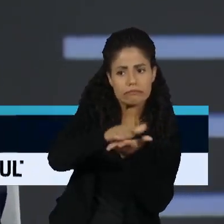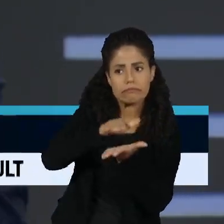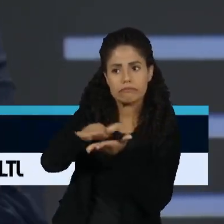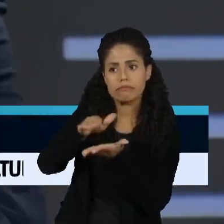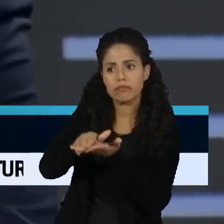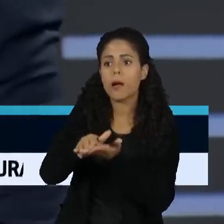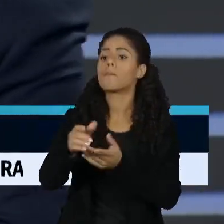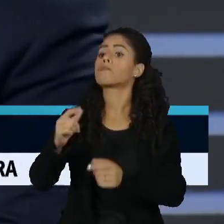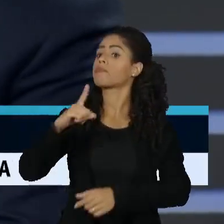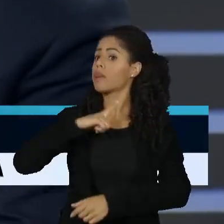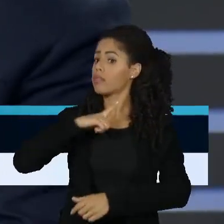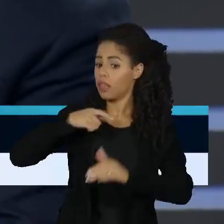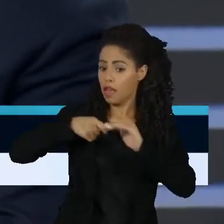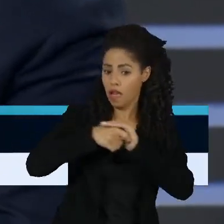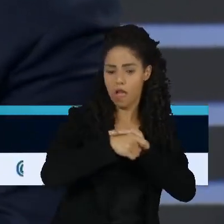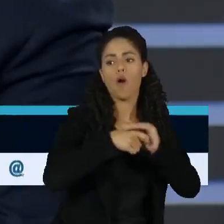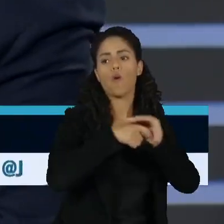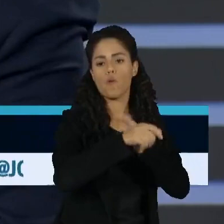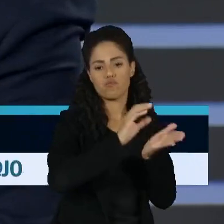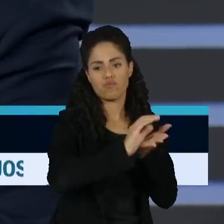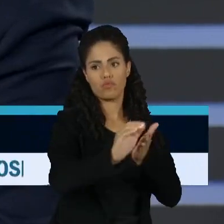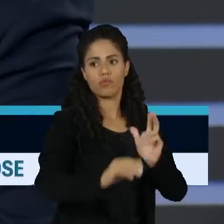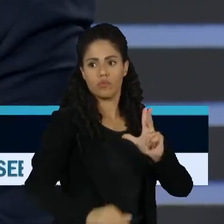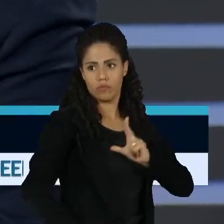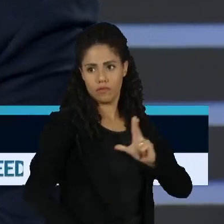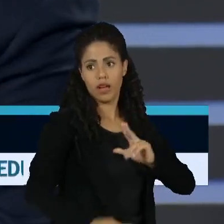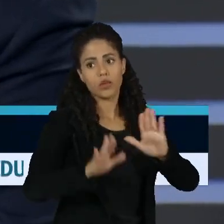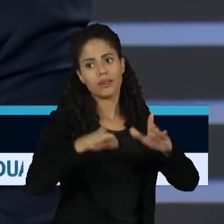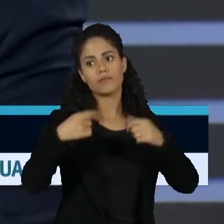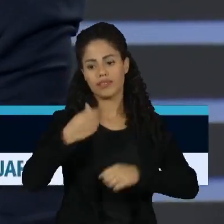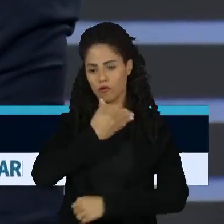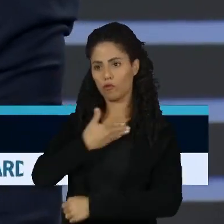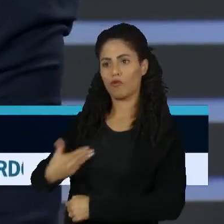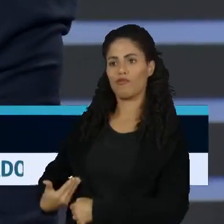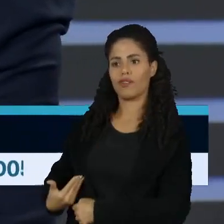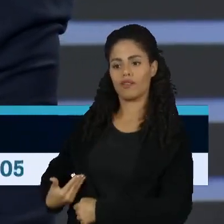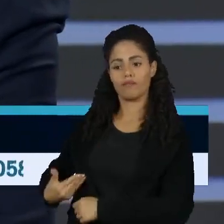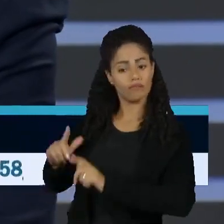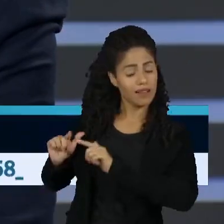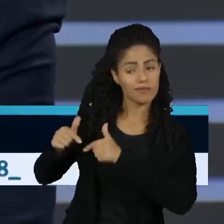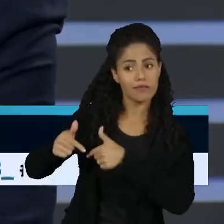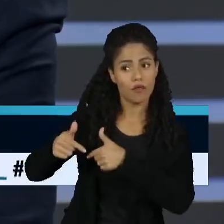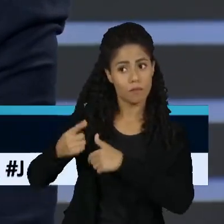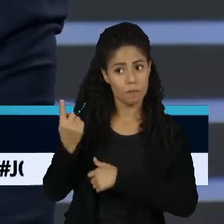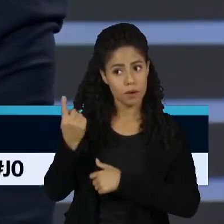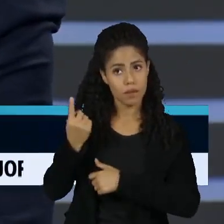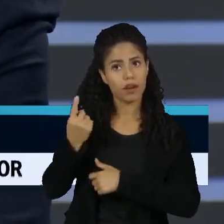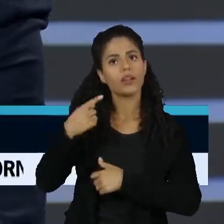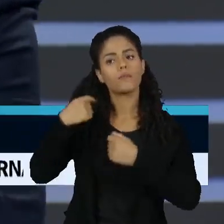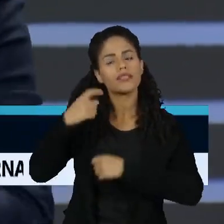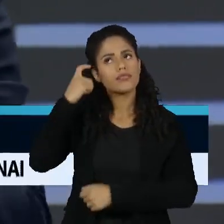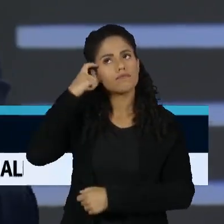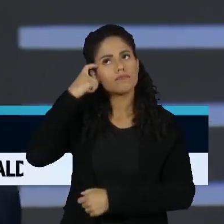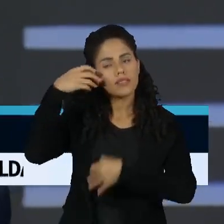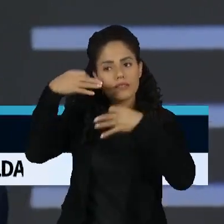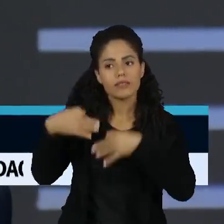para fazer, mas o privado só entrará se o governo estiver presente. Essa é uma questão que a turma tem que pôr na